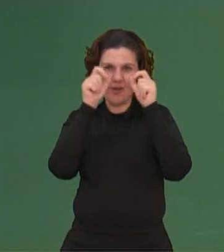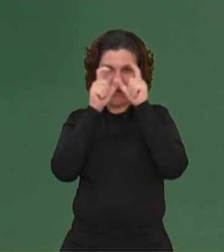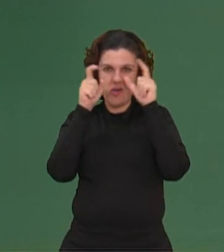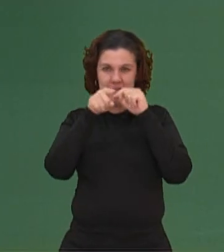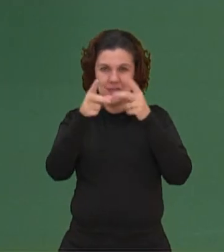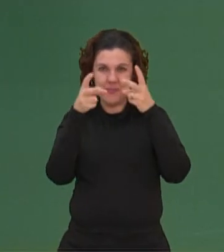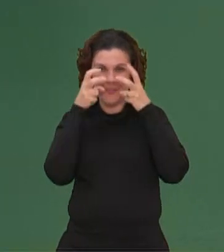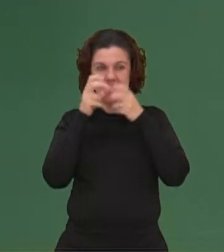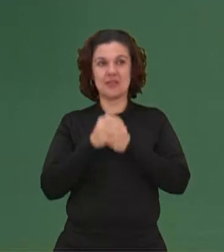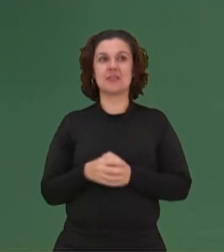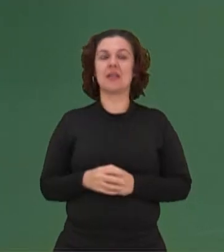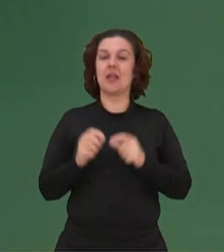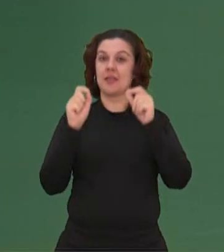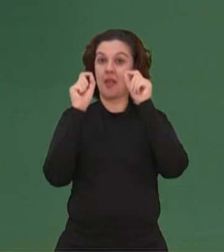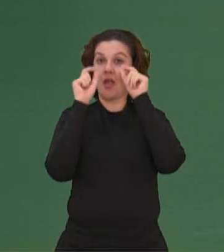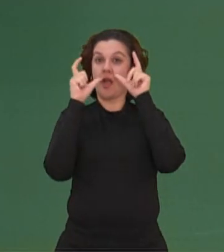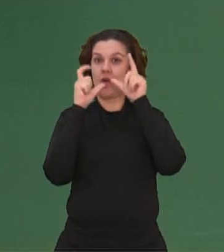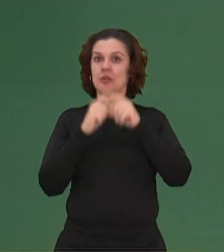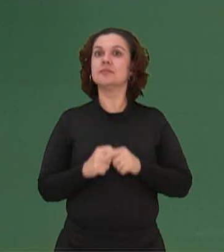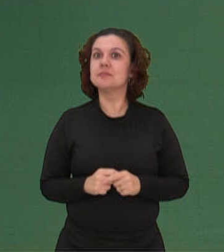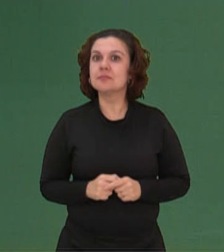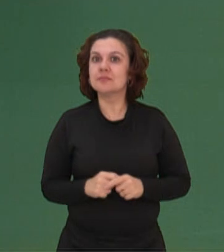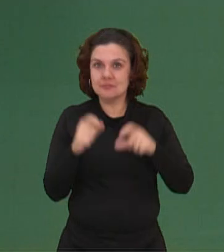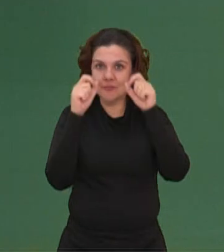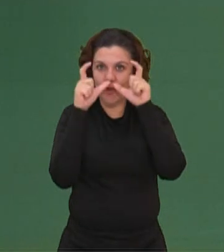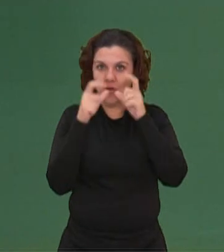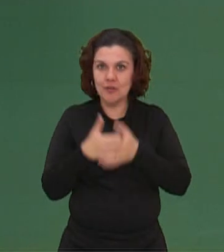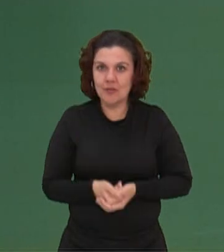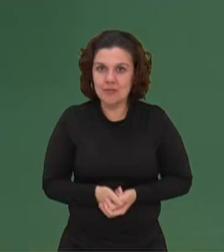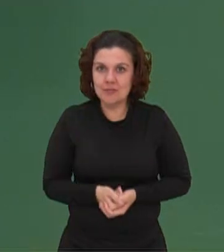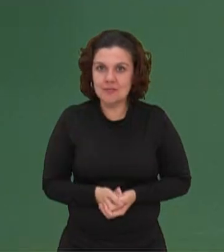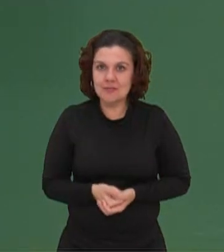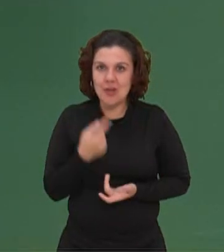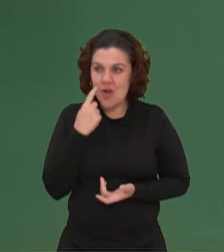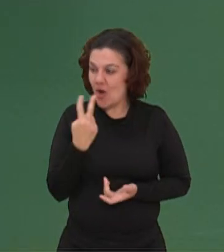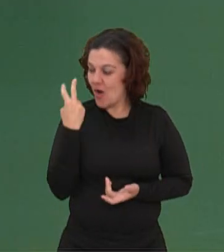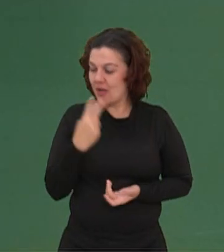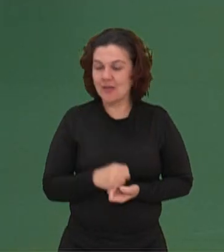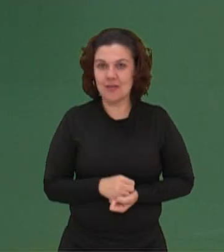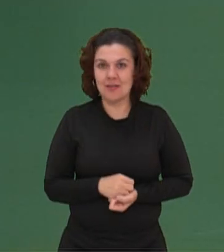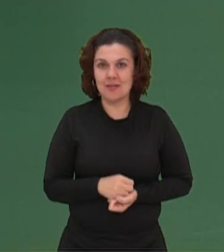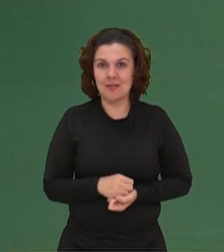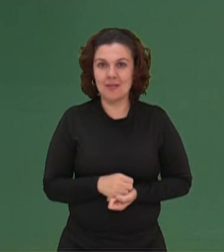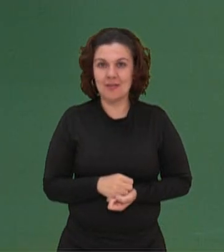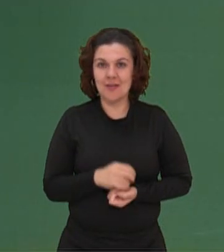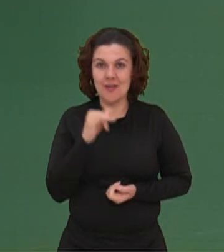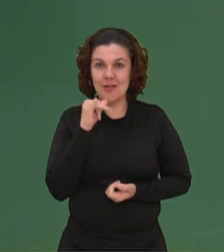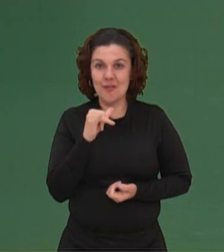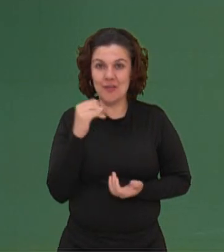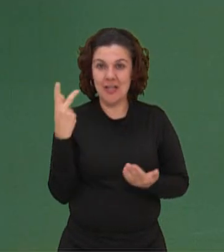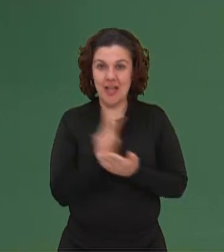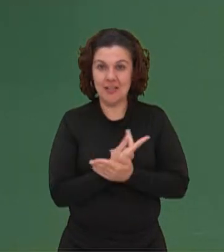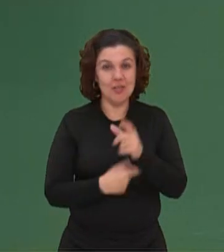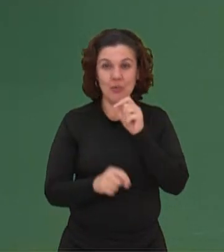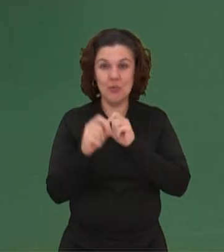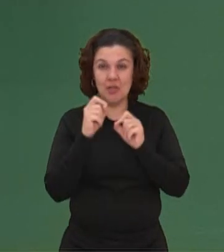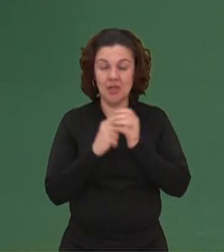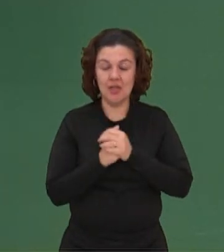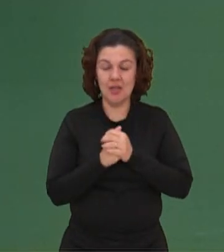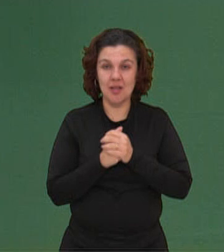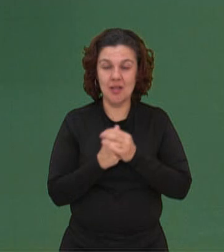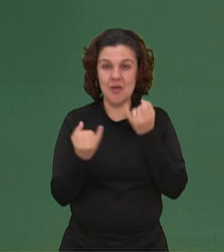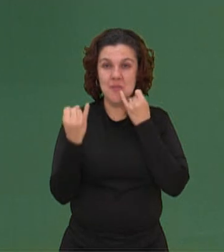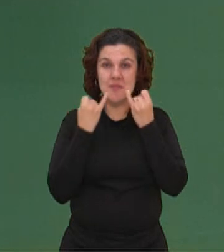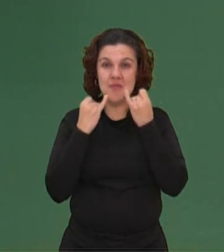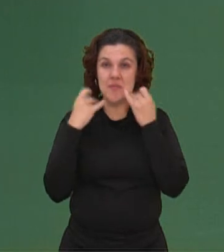prestou atenção, ver se você está acordado? Acordou já? Olha bem, tem uma informação aí que não está batendo. Quero ver se